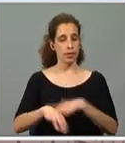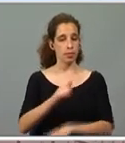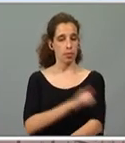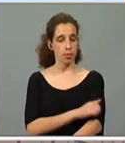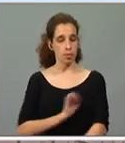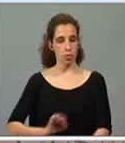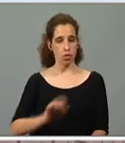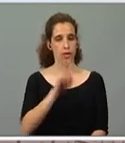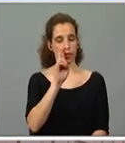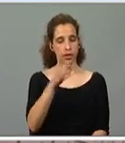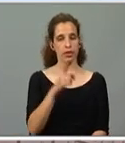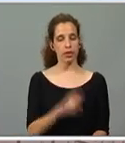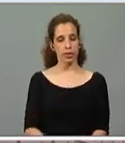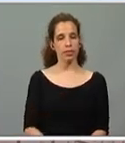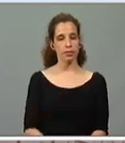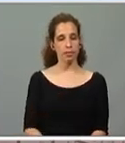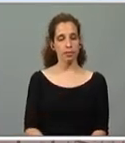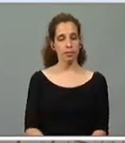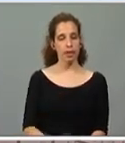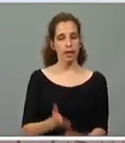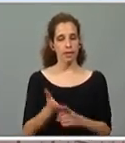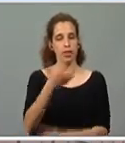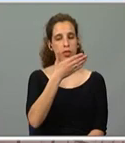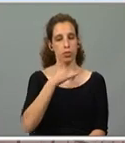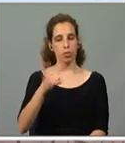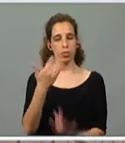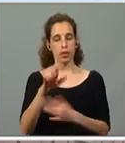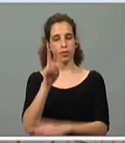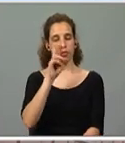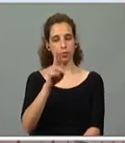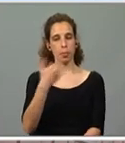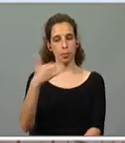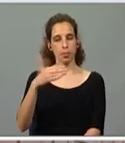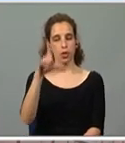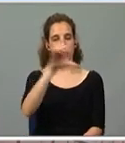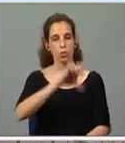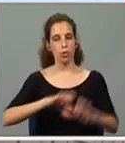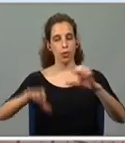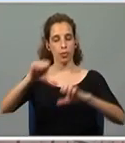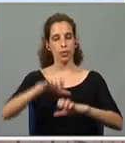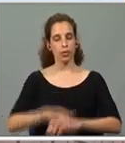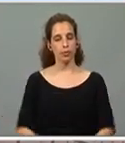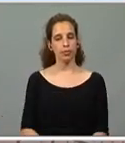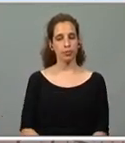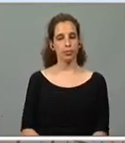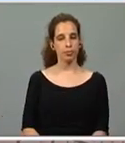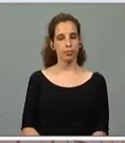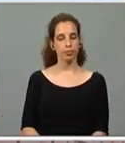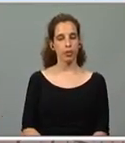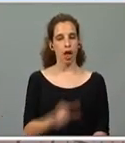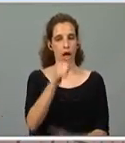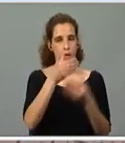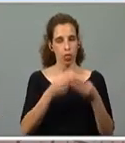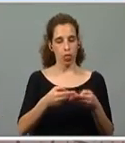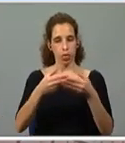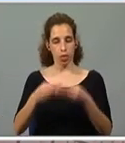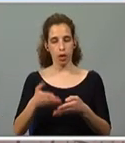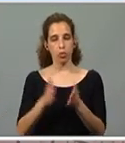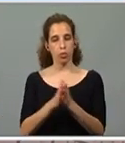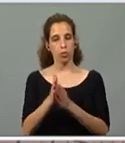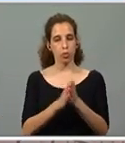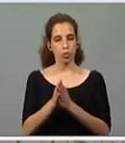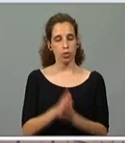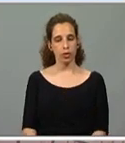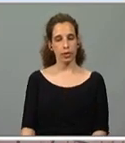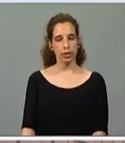já se vê aqui a fase do azeite, mas vamos ver primeiro no nosso laboratório a decantação líquido-líquido, recorrendo a uma